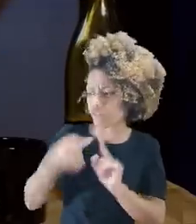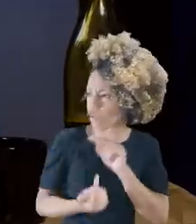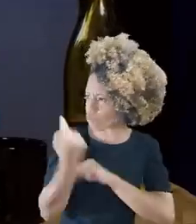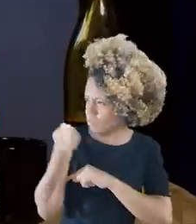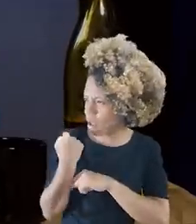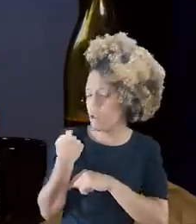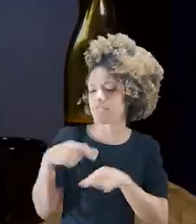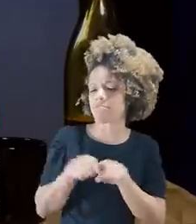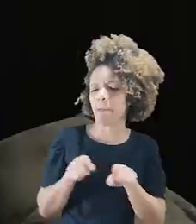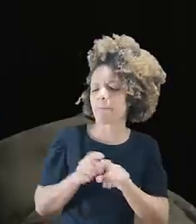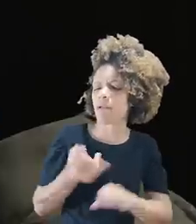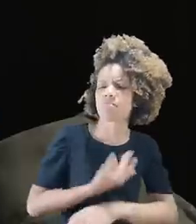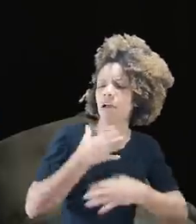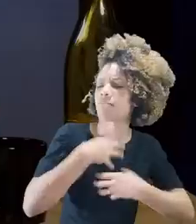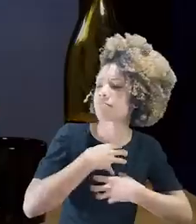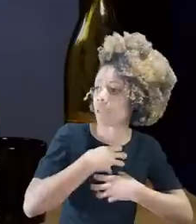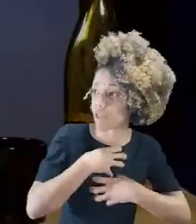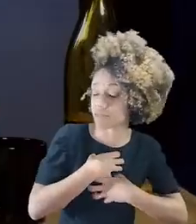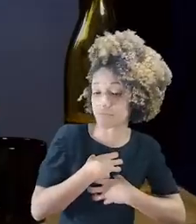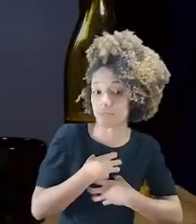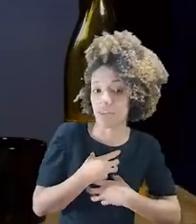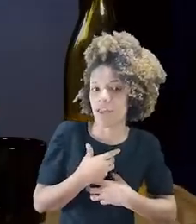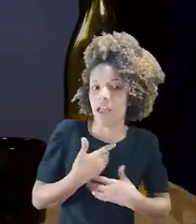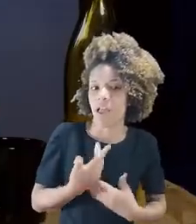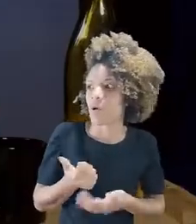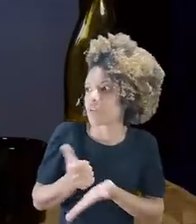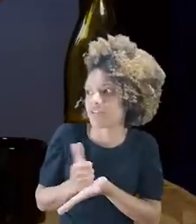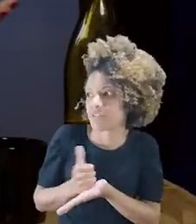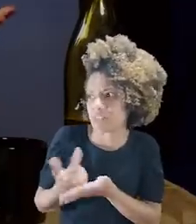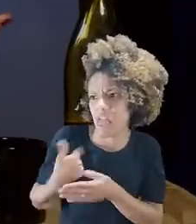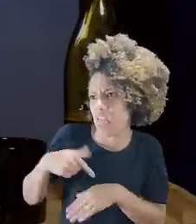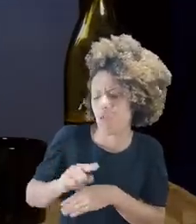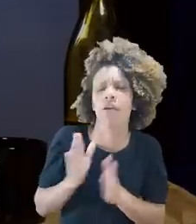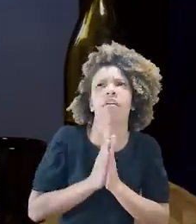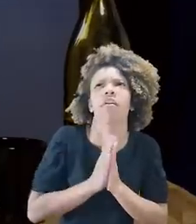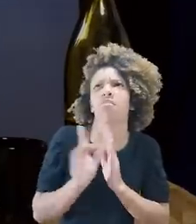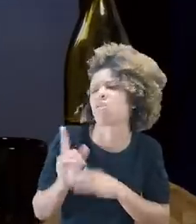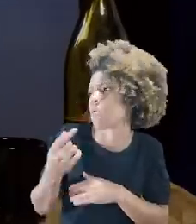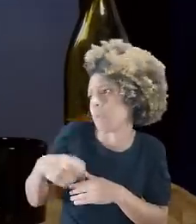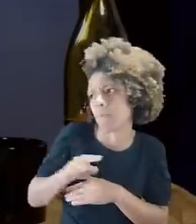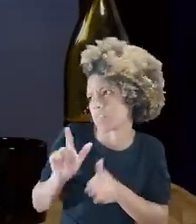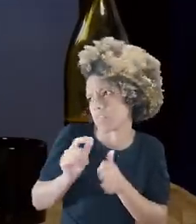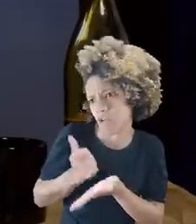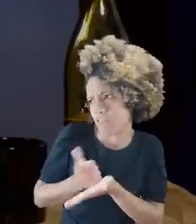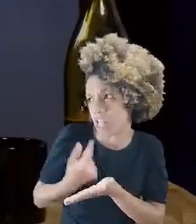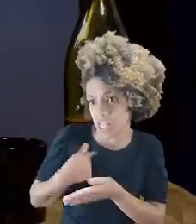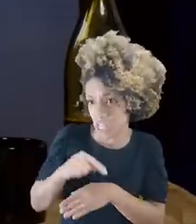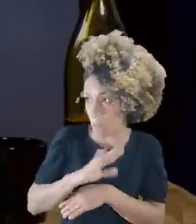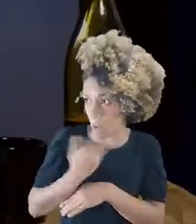sabe a gente voltar pras origens é voltar pra Essência né eu falo eu não entro em farmácia eu não graças a